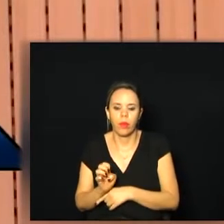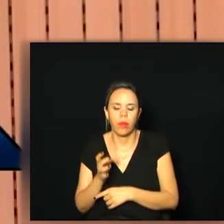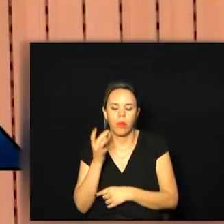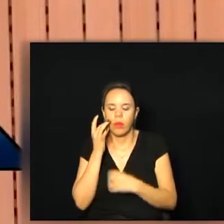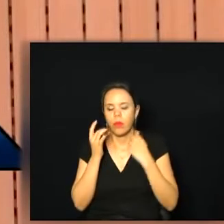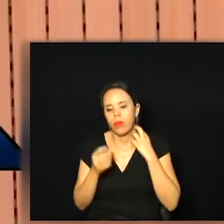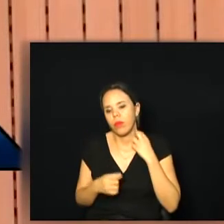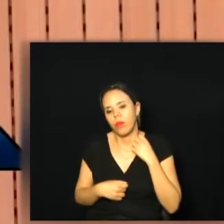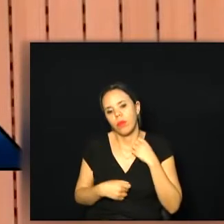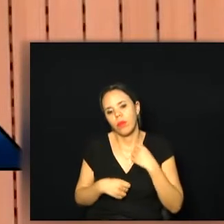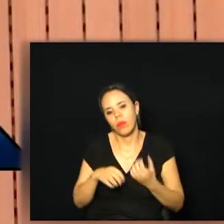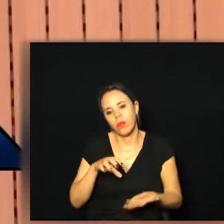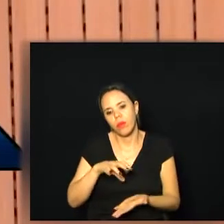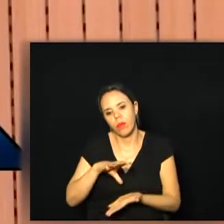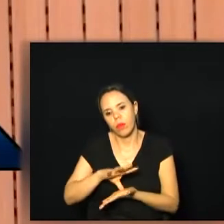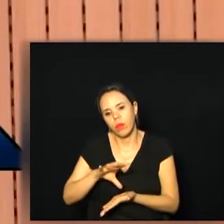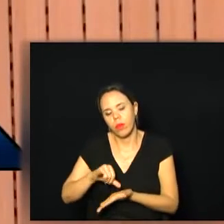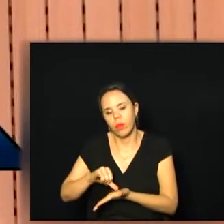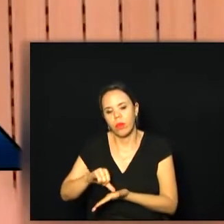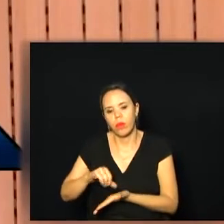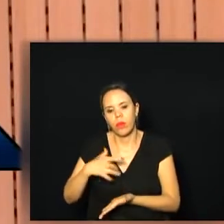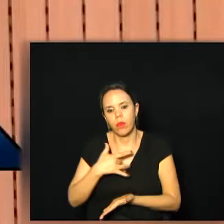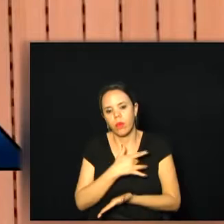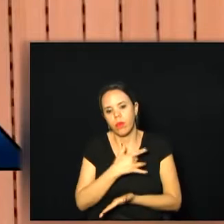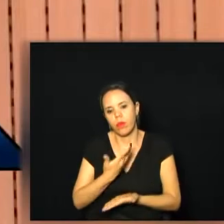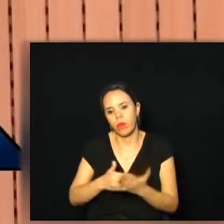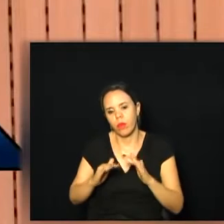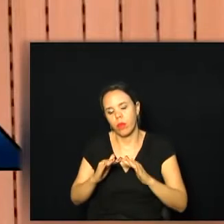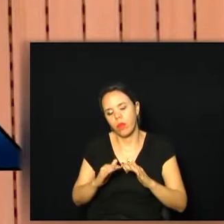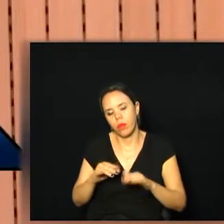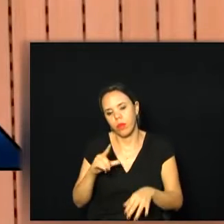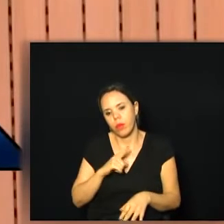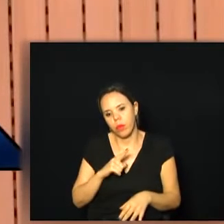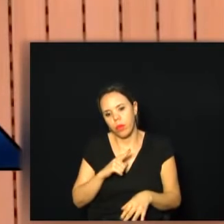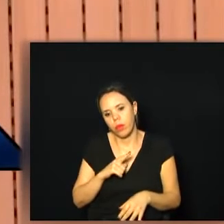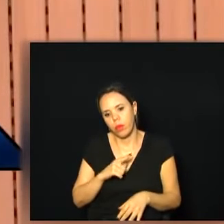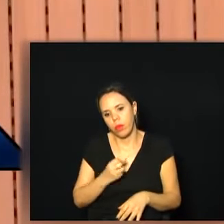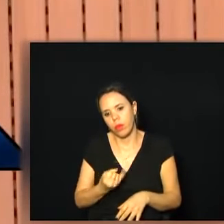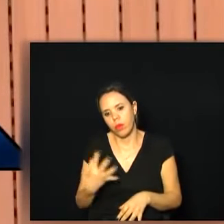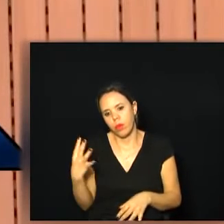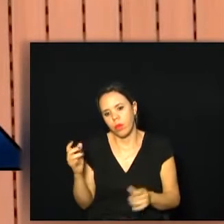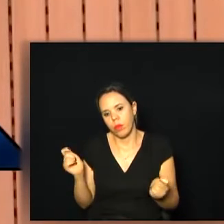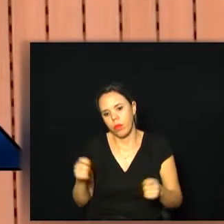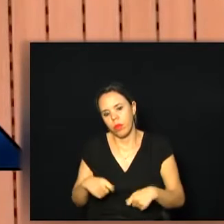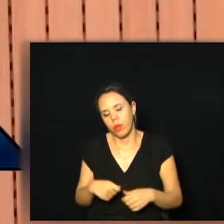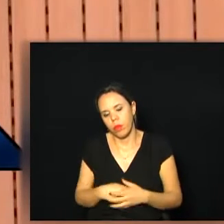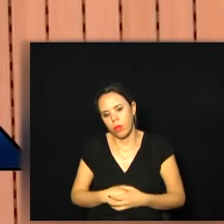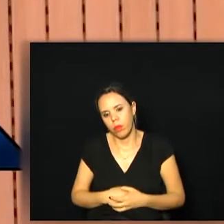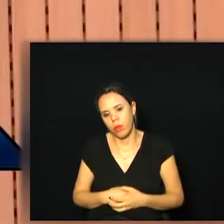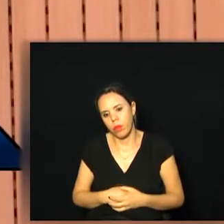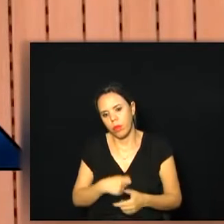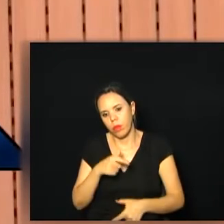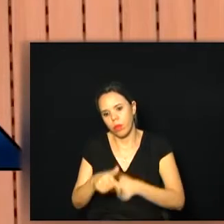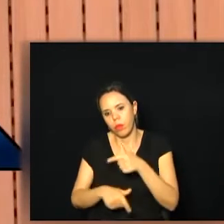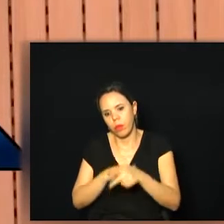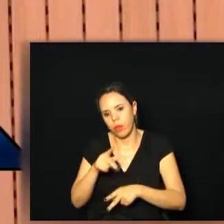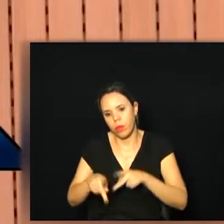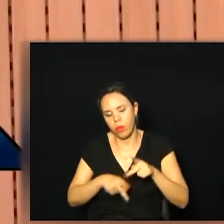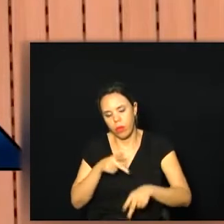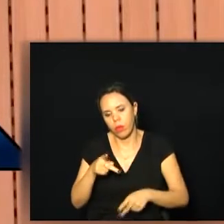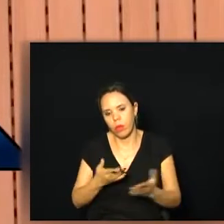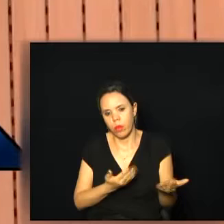Estado, de centros de saúde, de escolas, enfim. E tem ali um contingente, uma capacidade ali de trabalhadores,